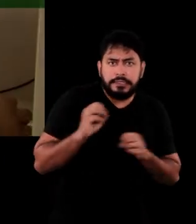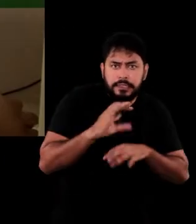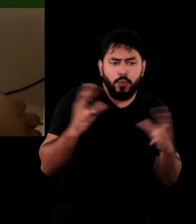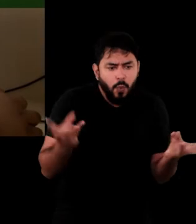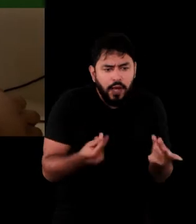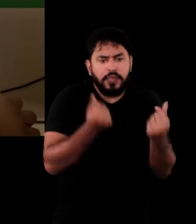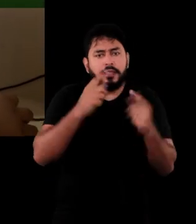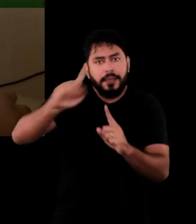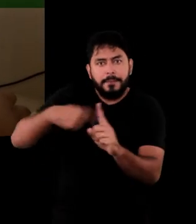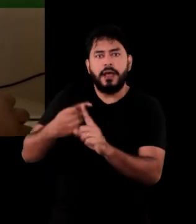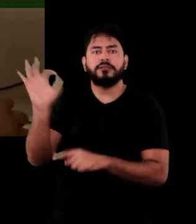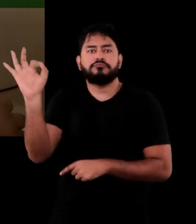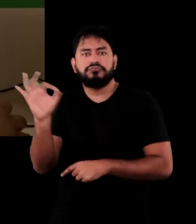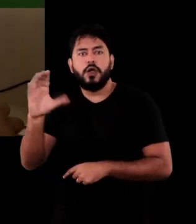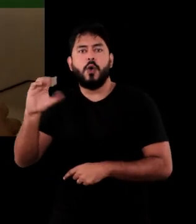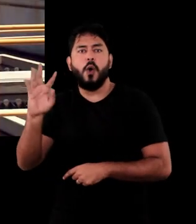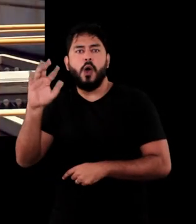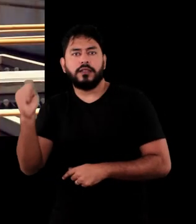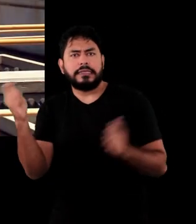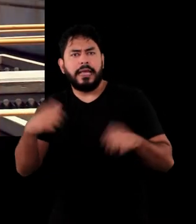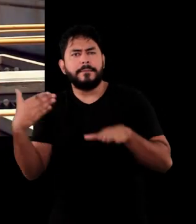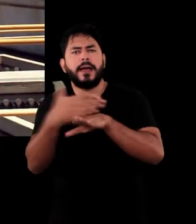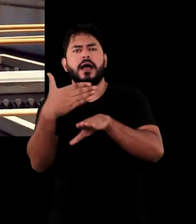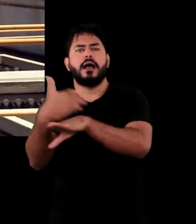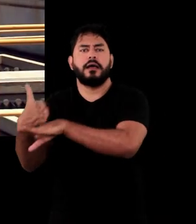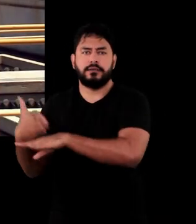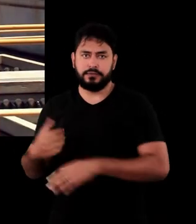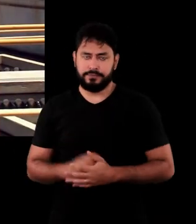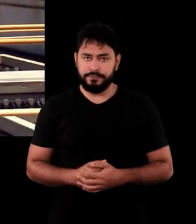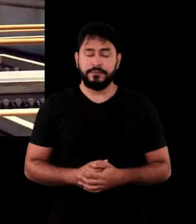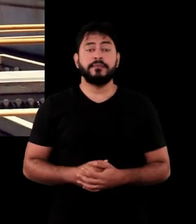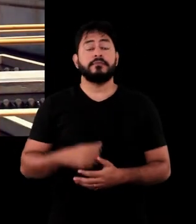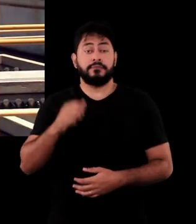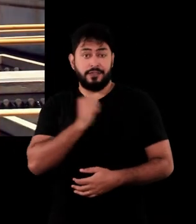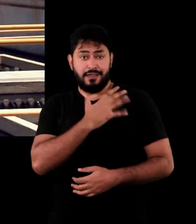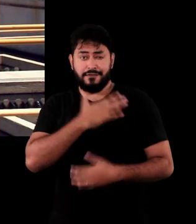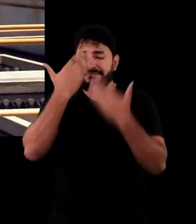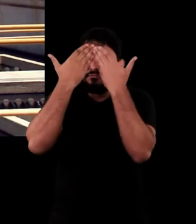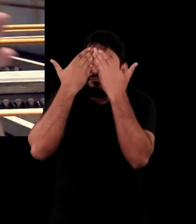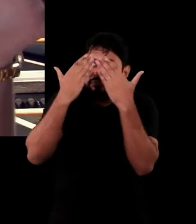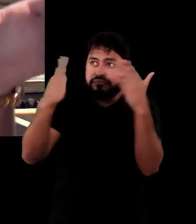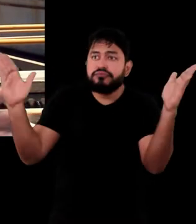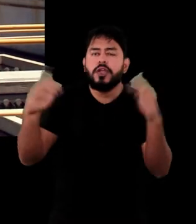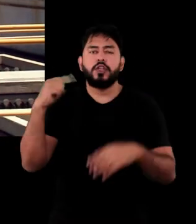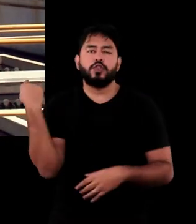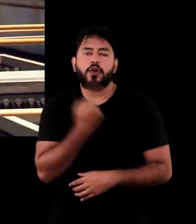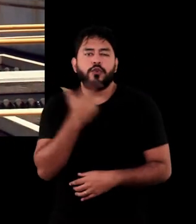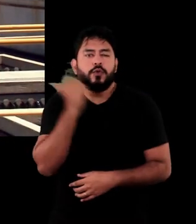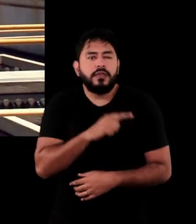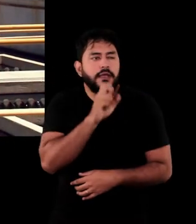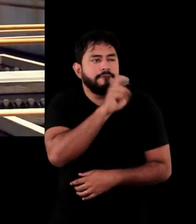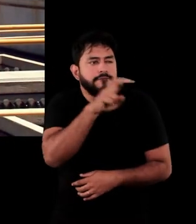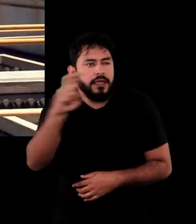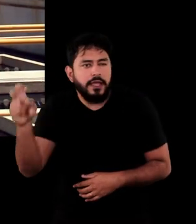IFPE seja oportunizado a todos. O IEF abre os horizontes para a gente ver novas oportunidades, tanto